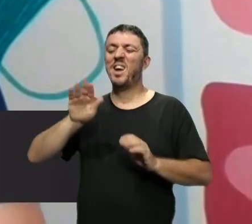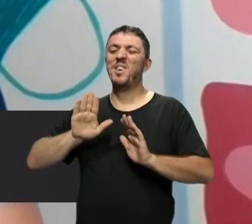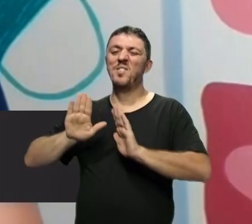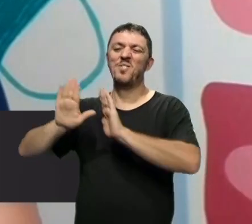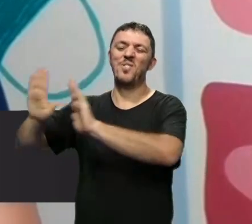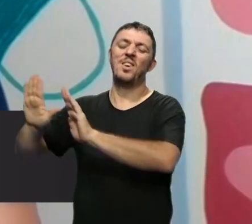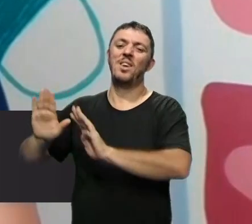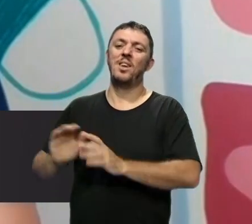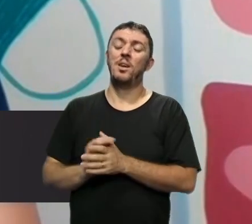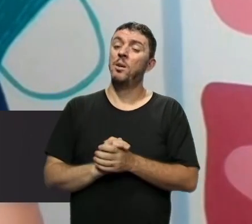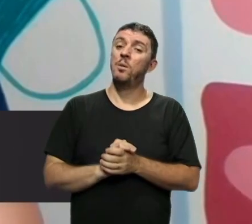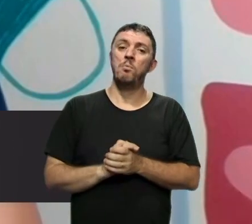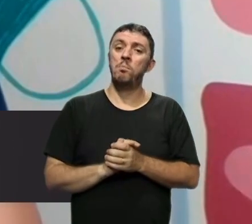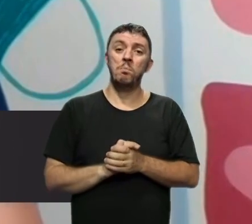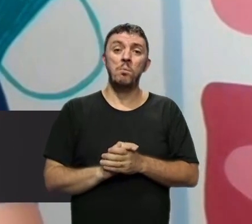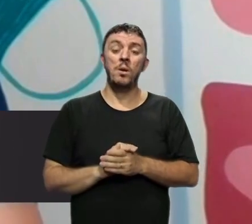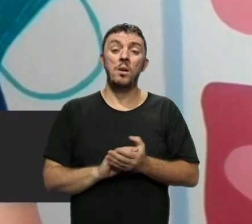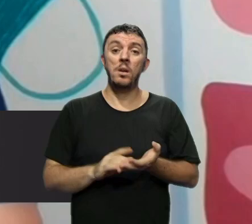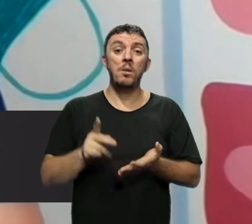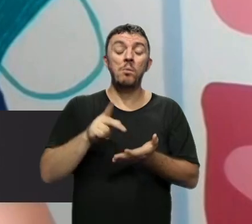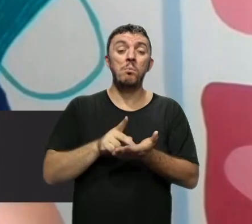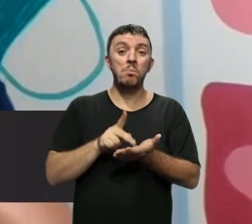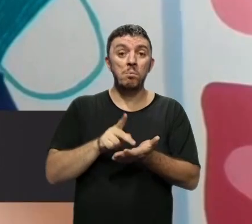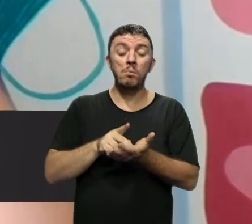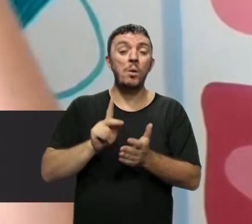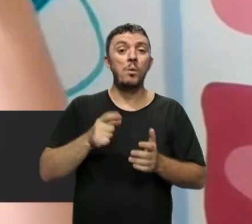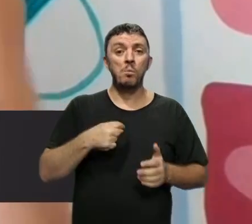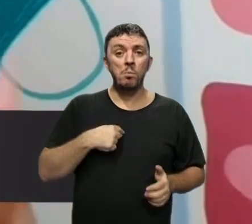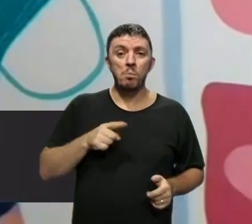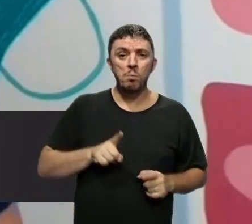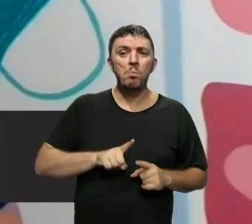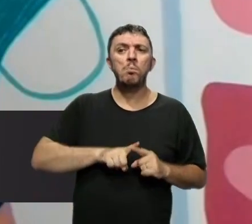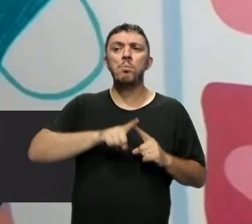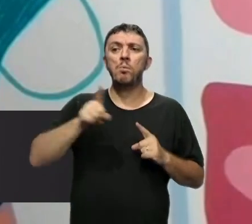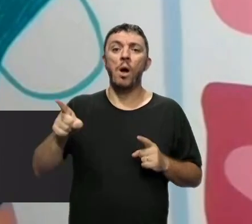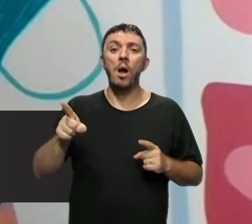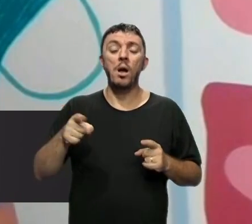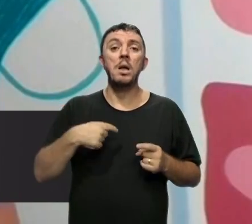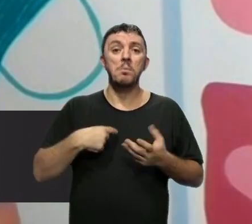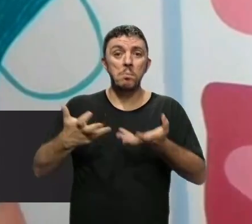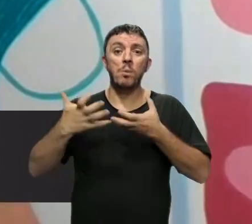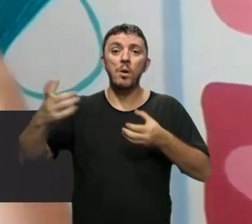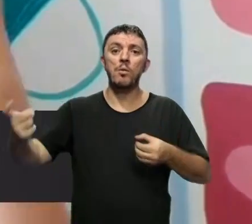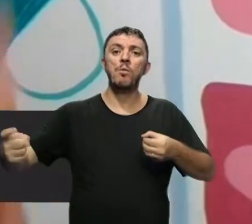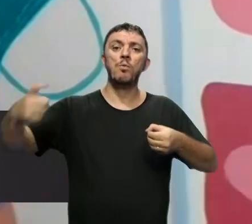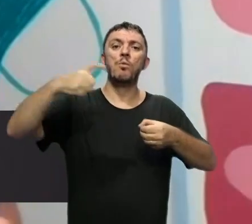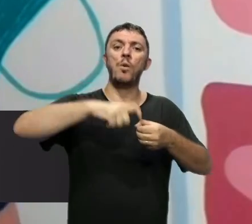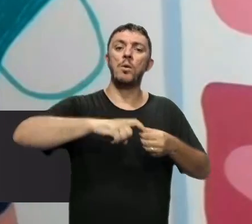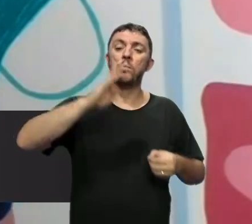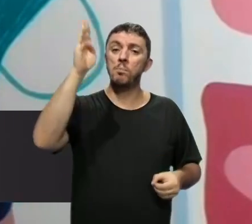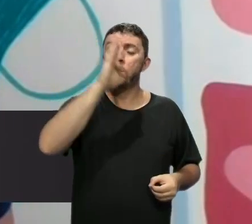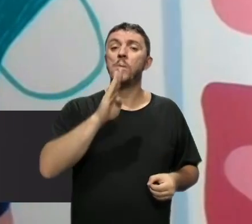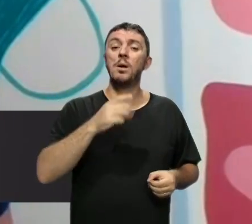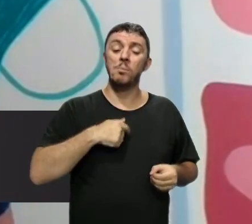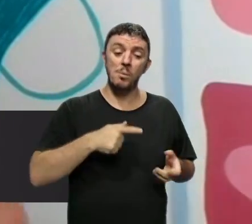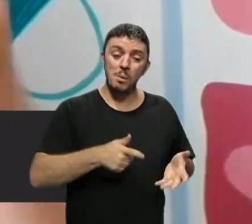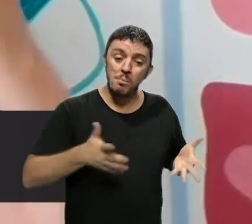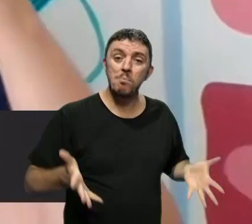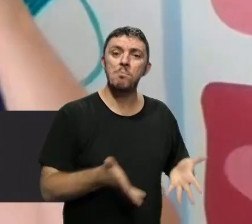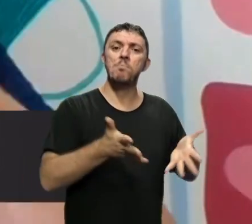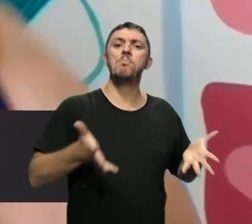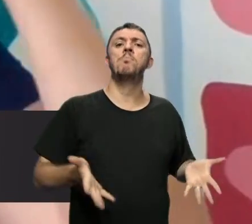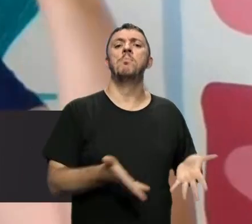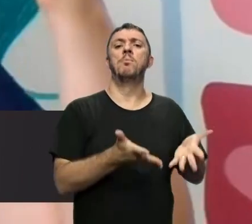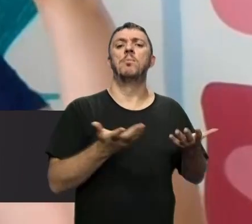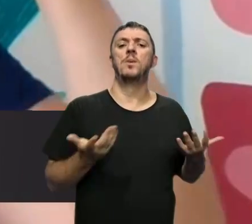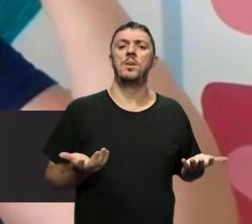E aí, na verdade, o maior impulso que eu tive foi voltar e foi fazer isso acontecer. Porque